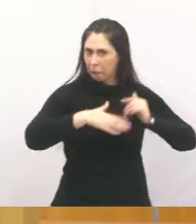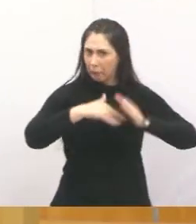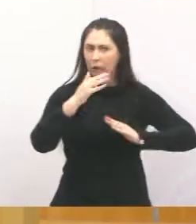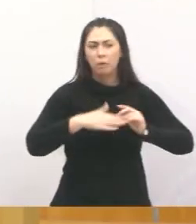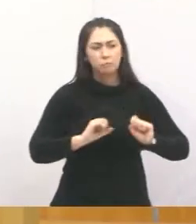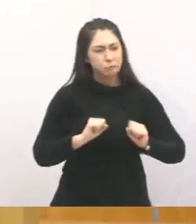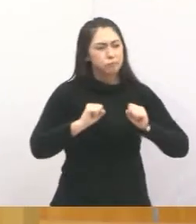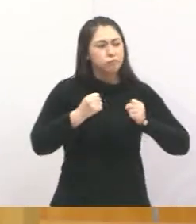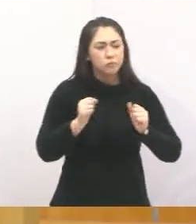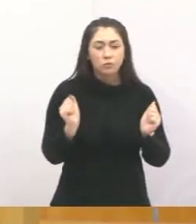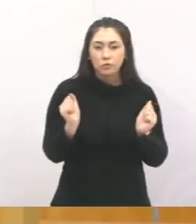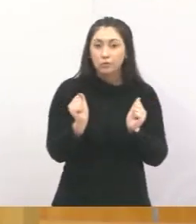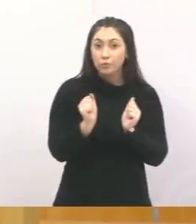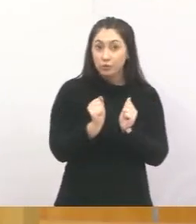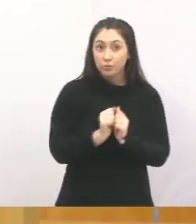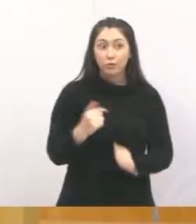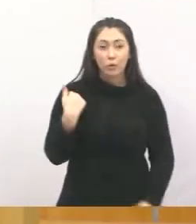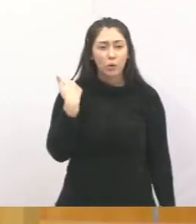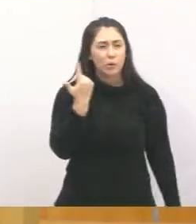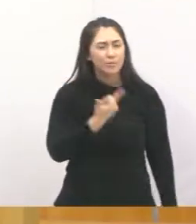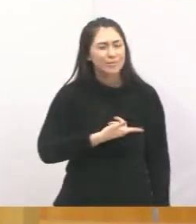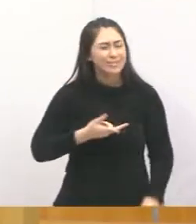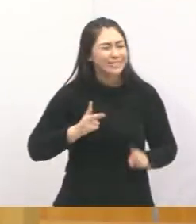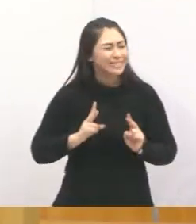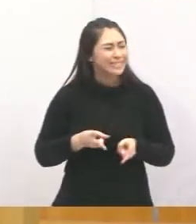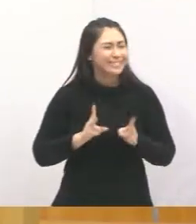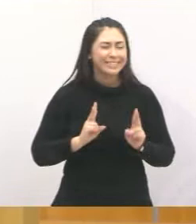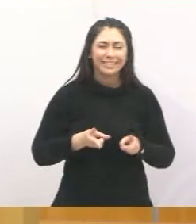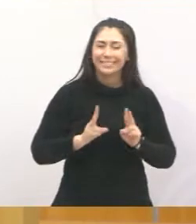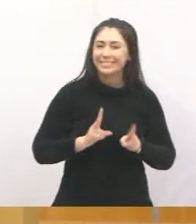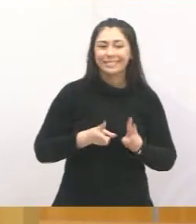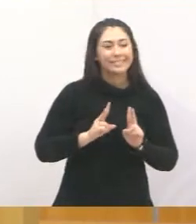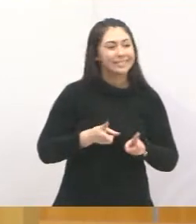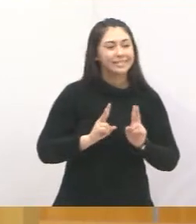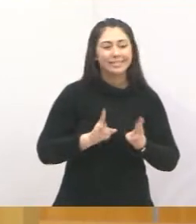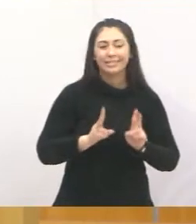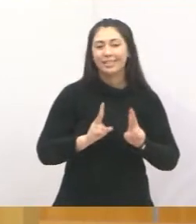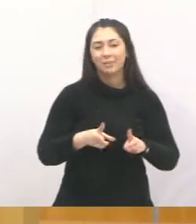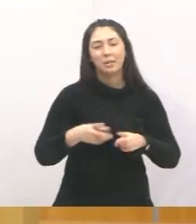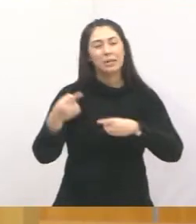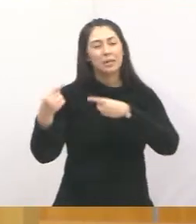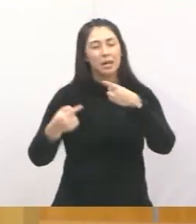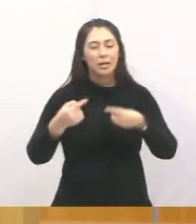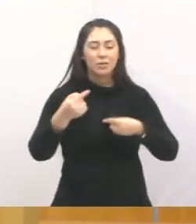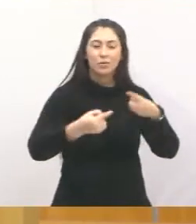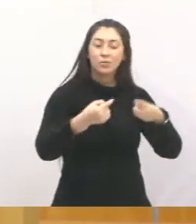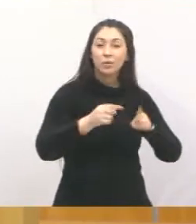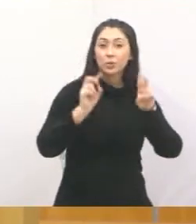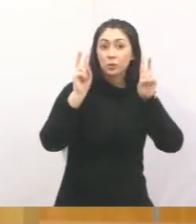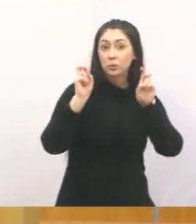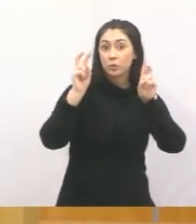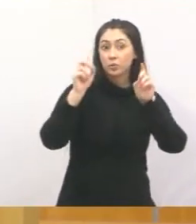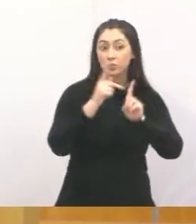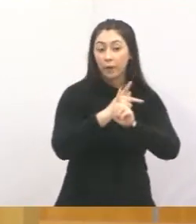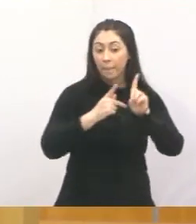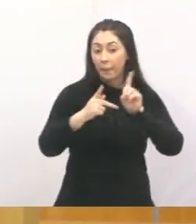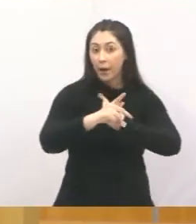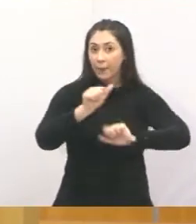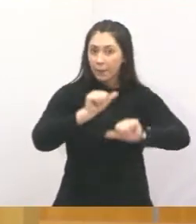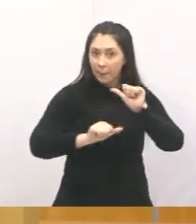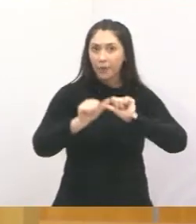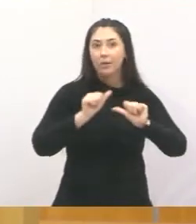e que esteve conosco em todos os momentos da discussão sobre a reforma da Previdência.